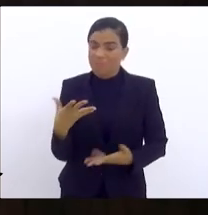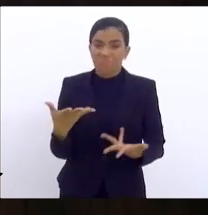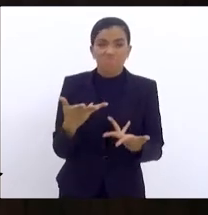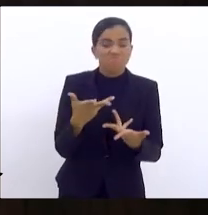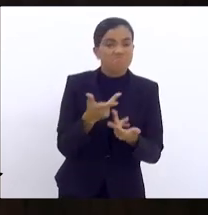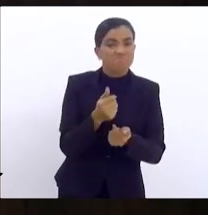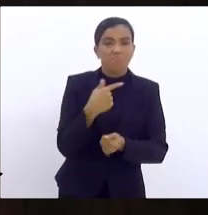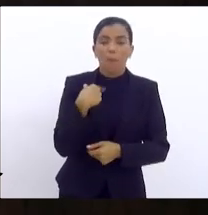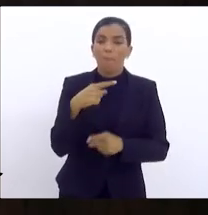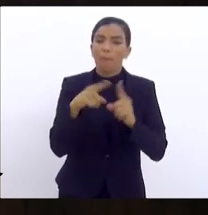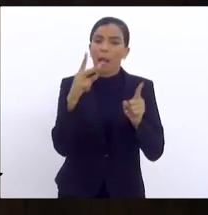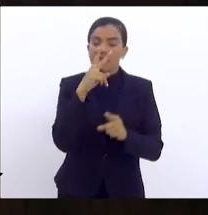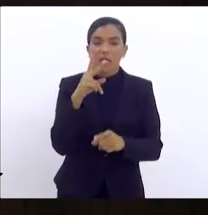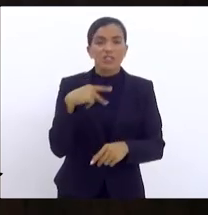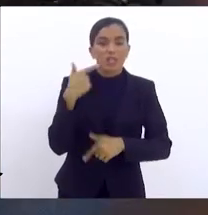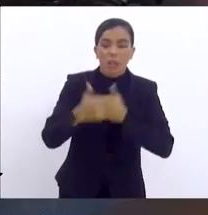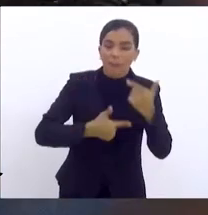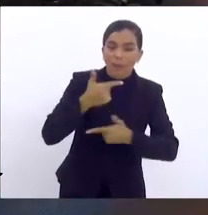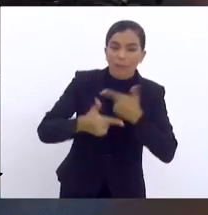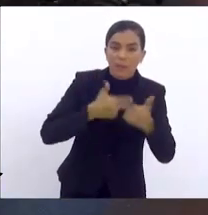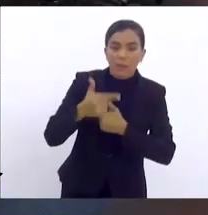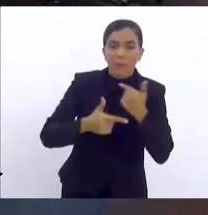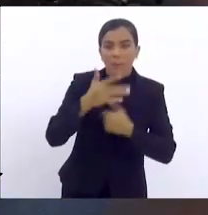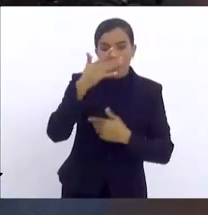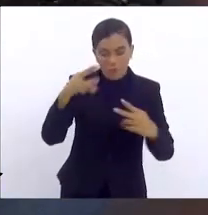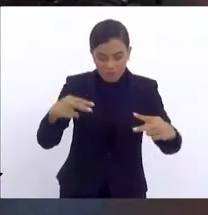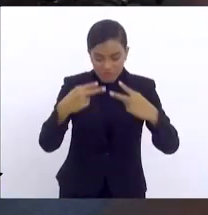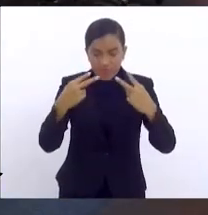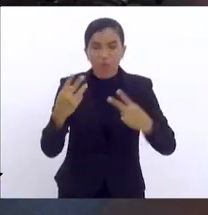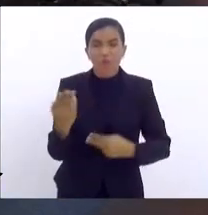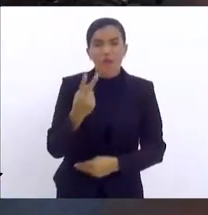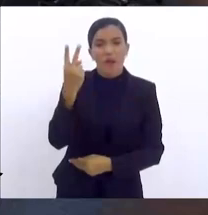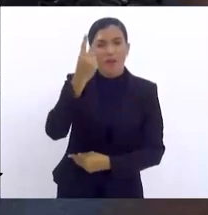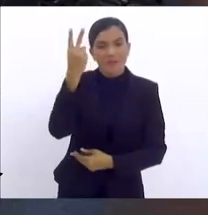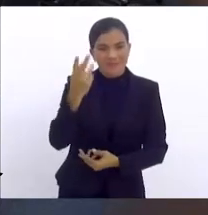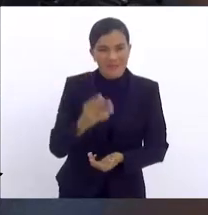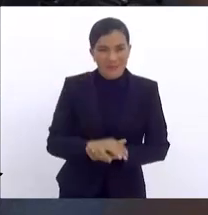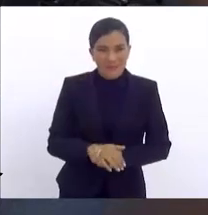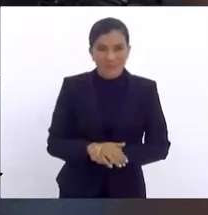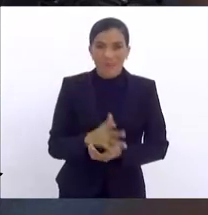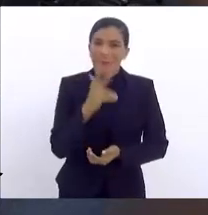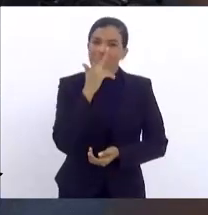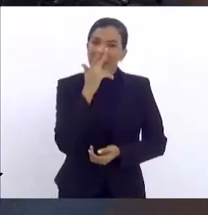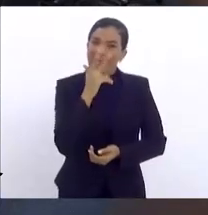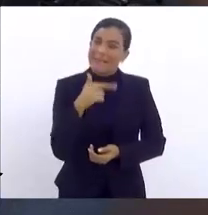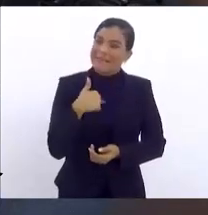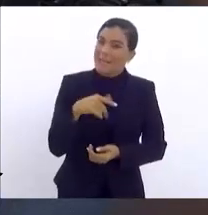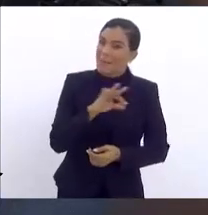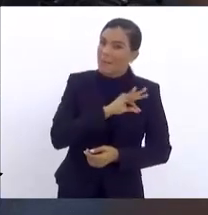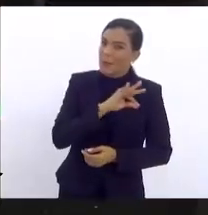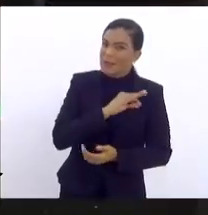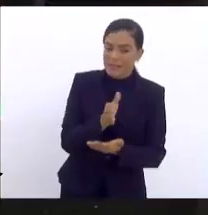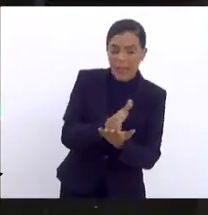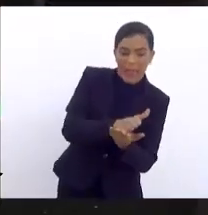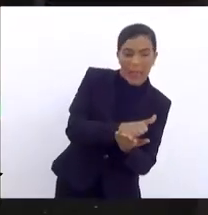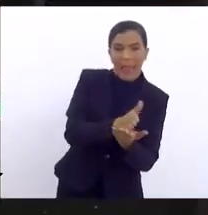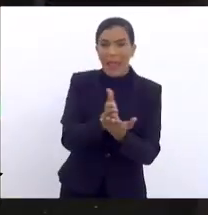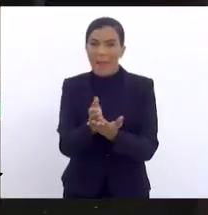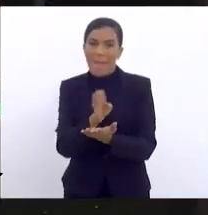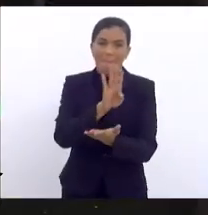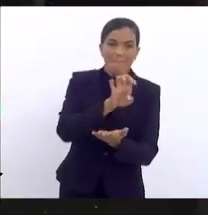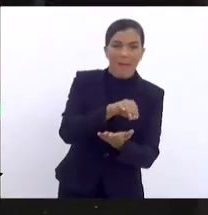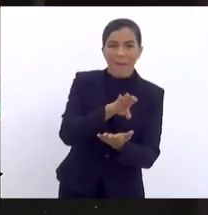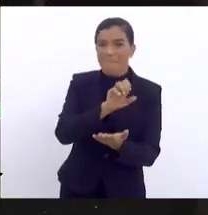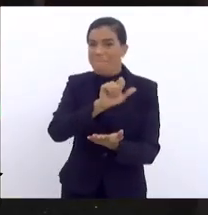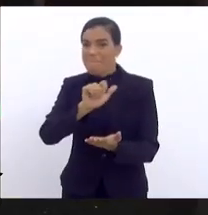invisível para os outros a gente trabalha trabalha e foi falado aqui também eu acho que a polícia é a última temporada entrou bem o mal muito se reclama muito fala mas se